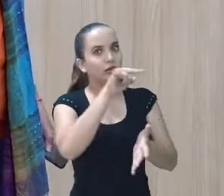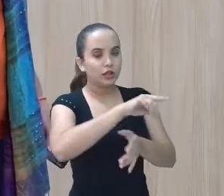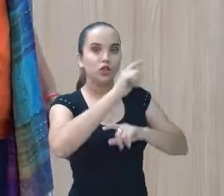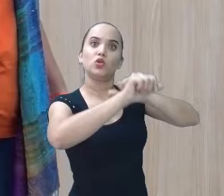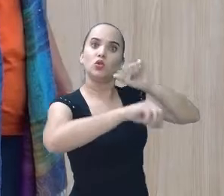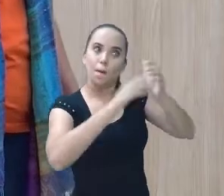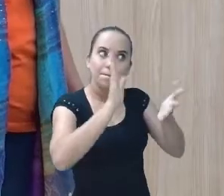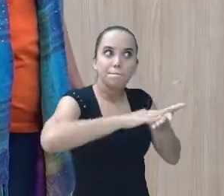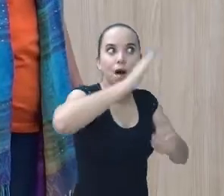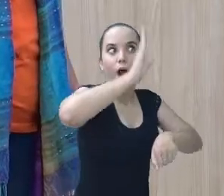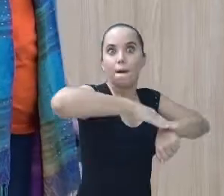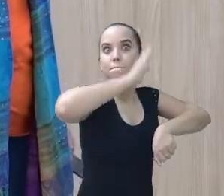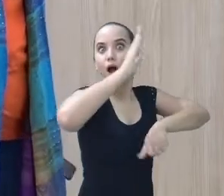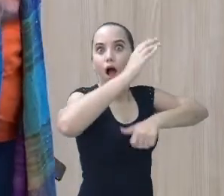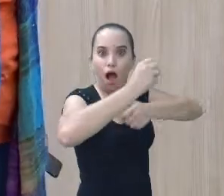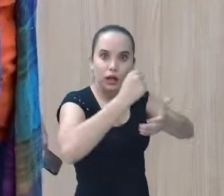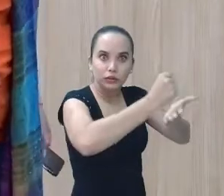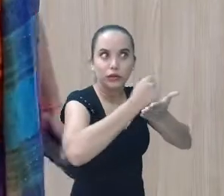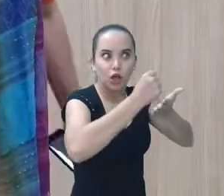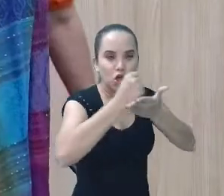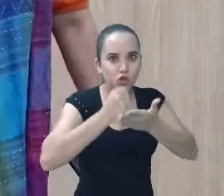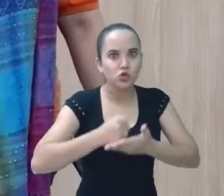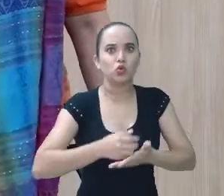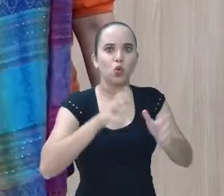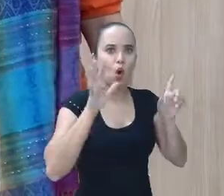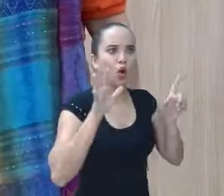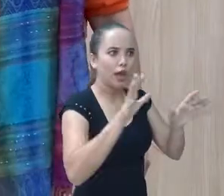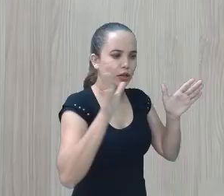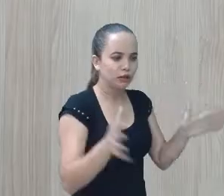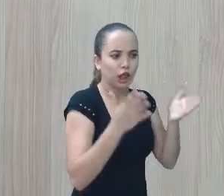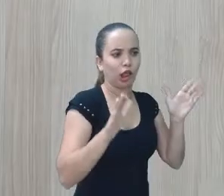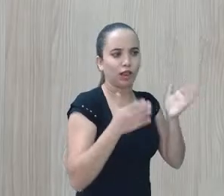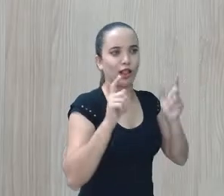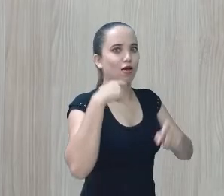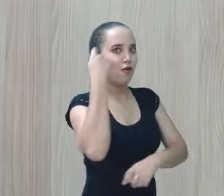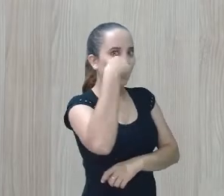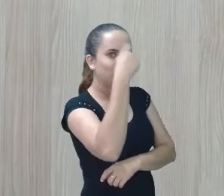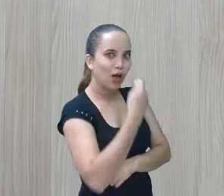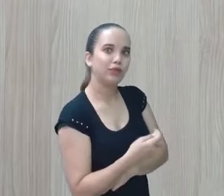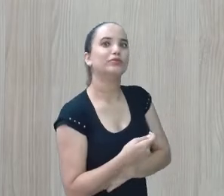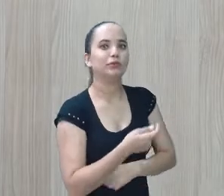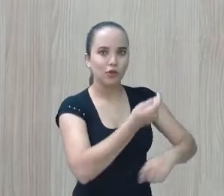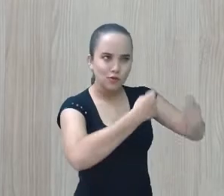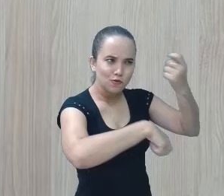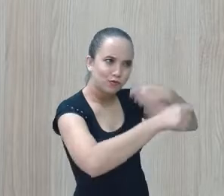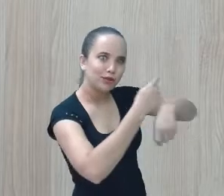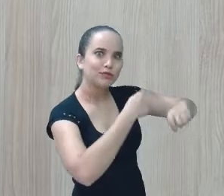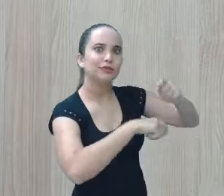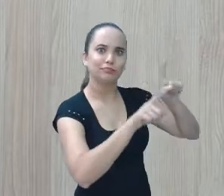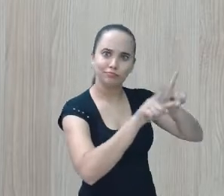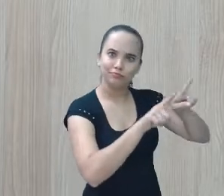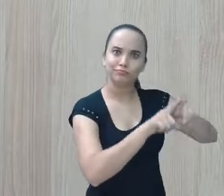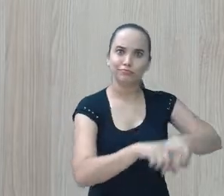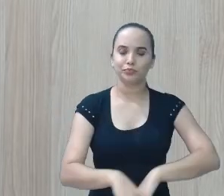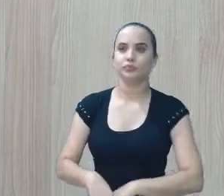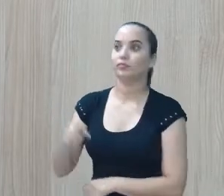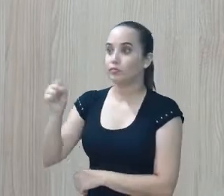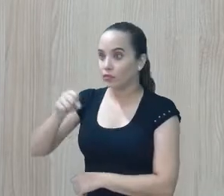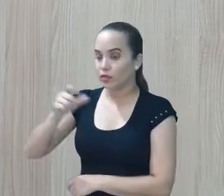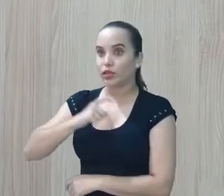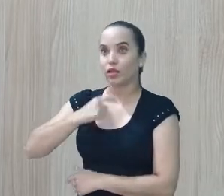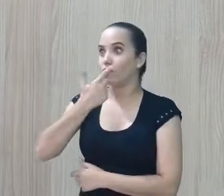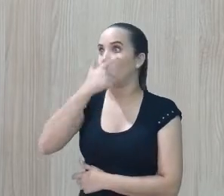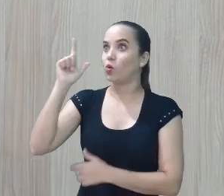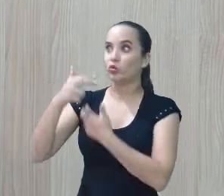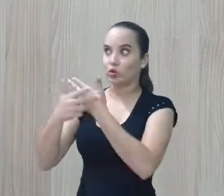os artistas, incentivando os artistas financeiramente. E também houve uma outra mudança interessante. Começou a surgir